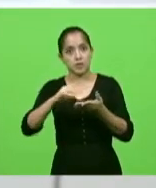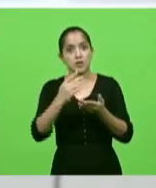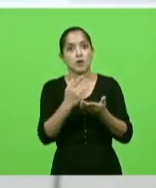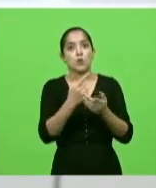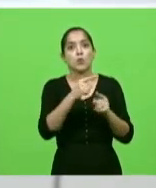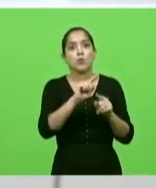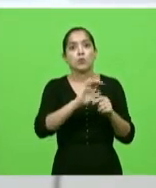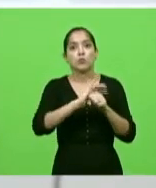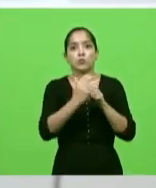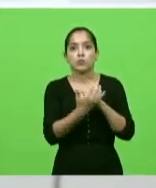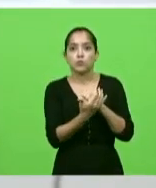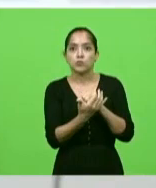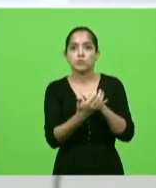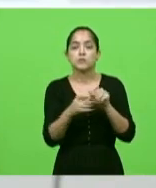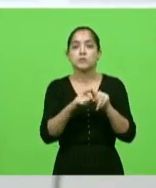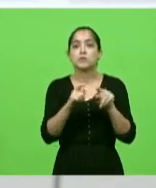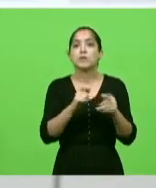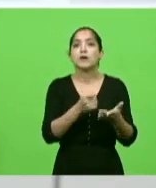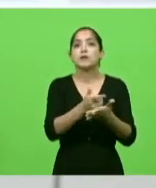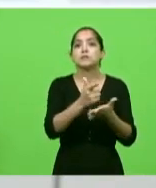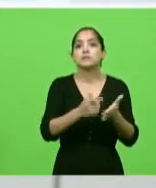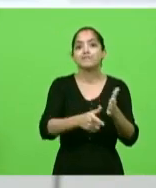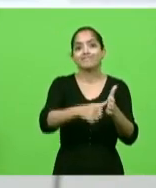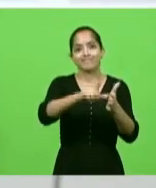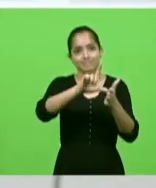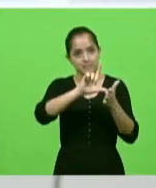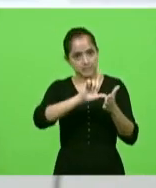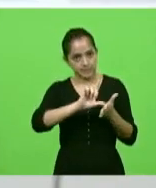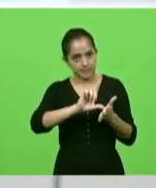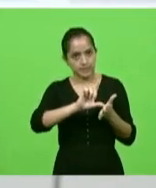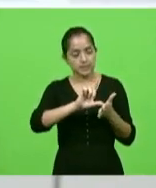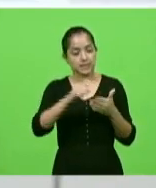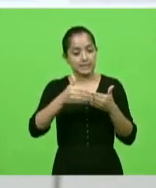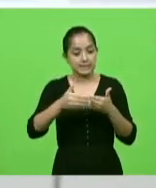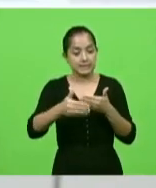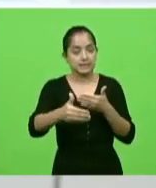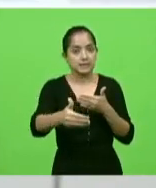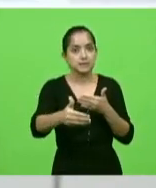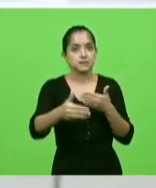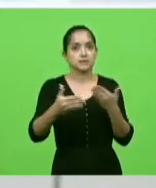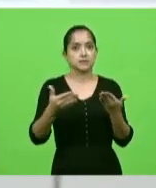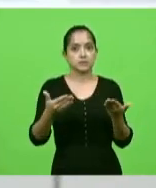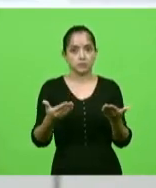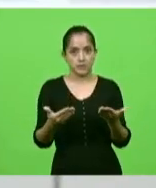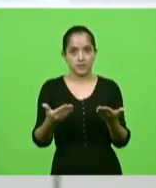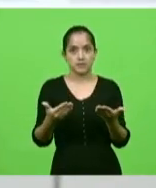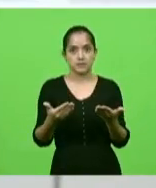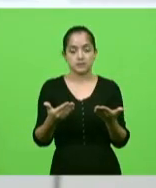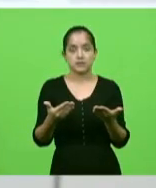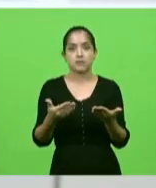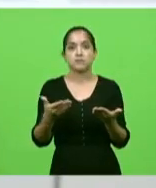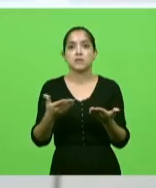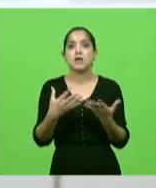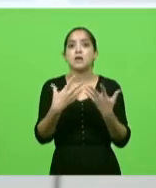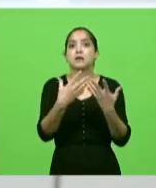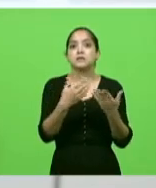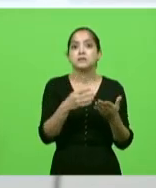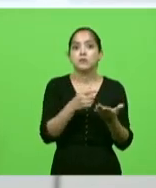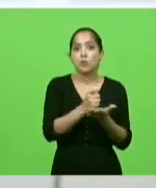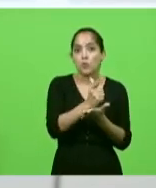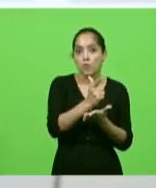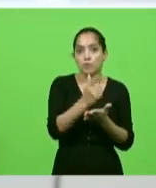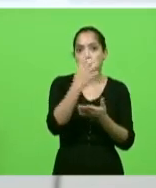por meio de adiantamento de pagamento que na sequência e na sequência sobrevir aquisição de